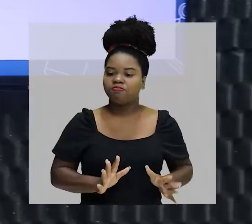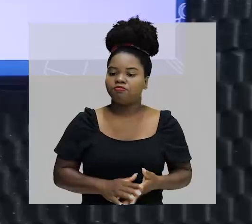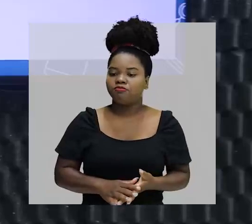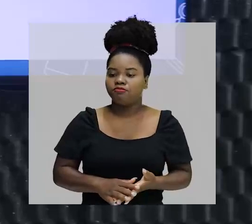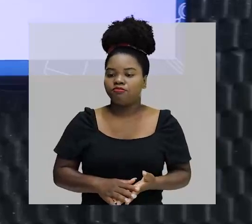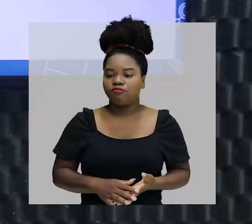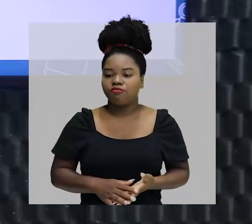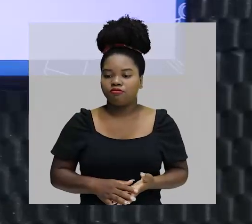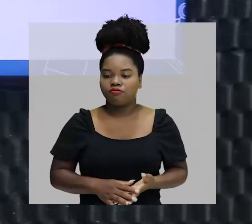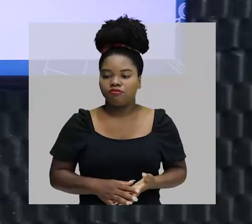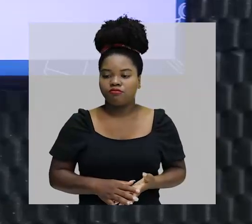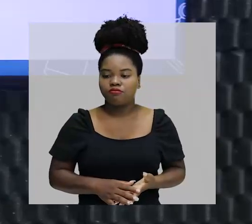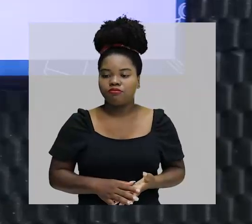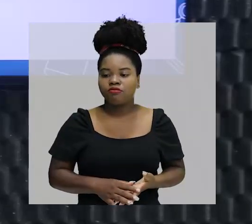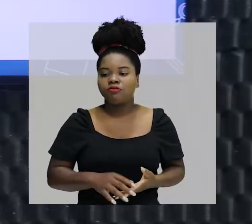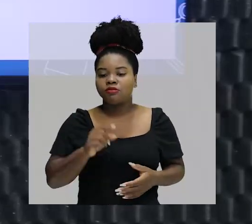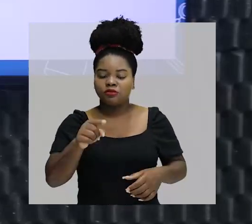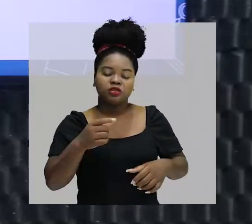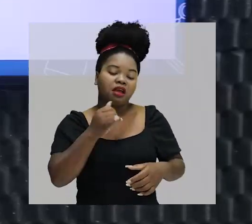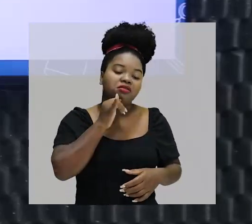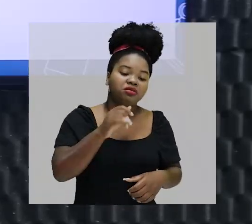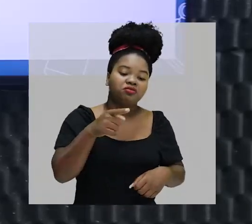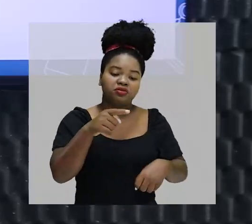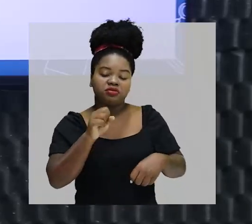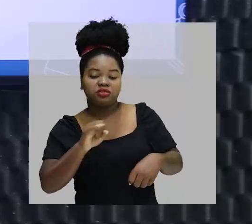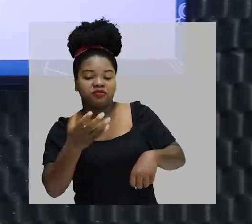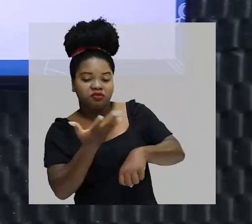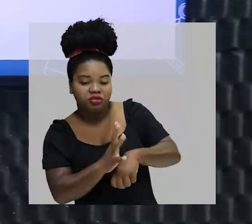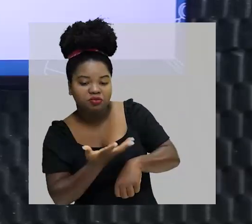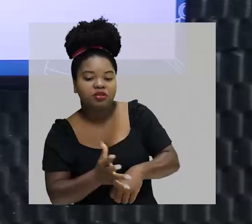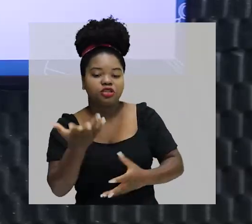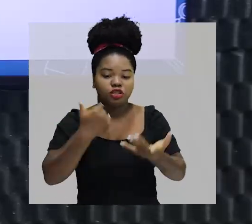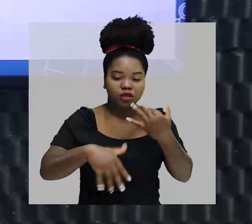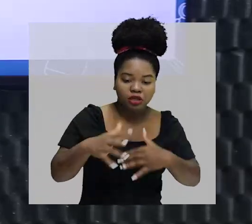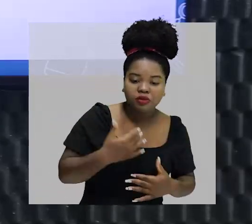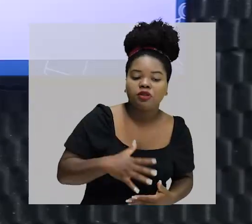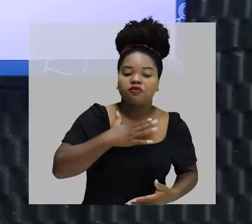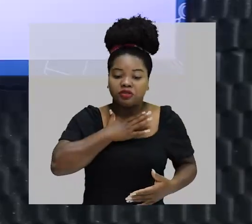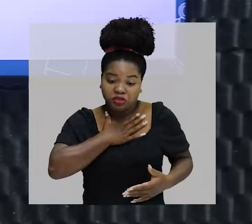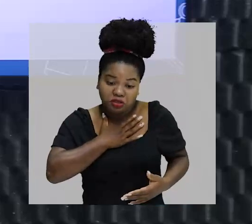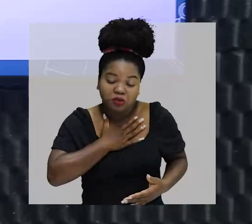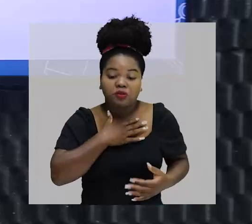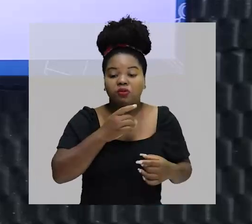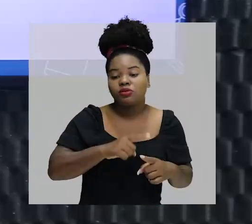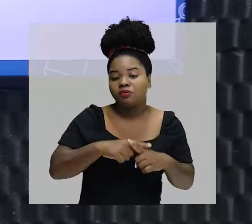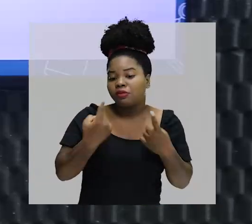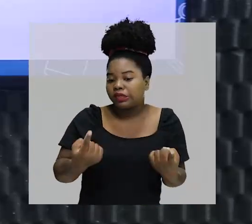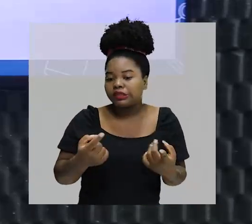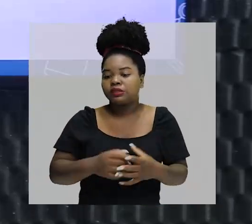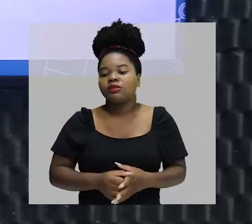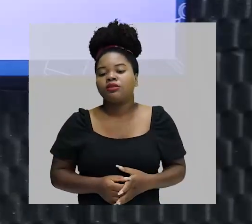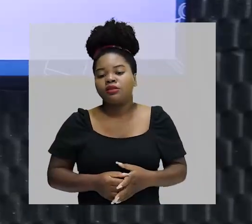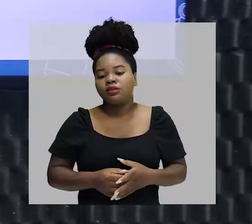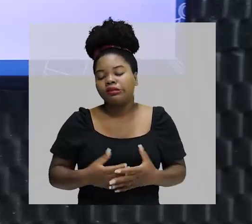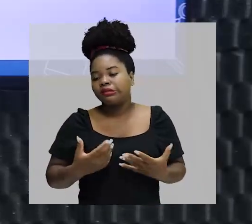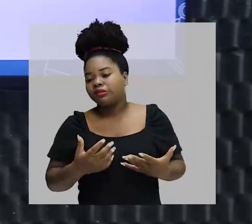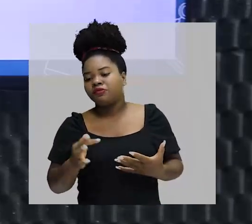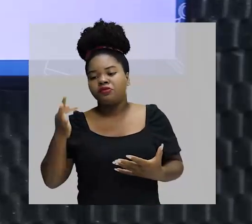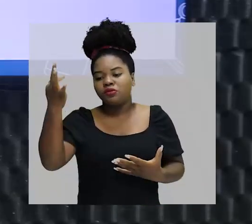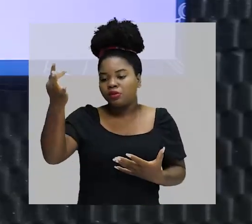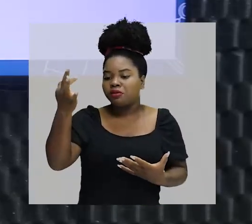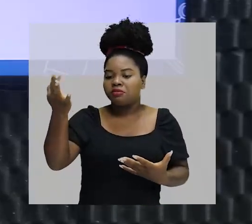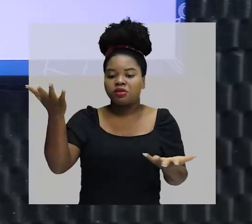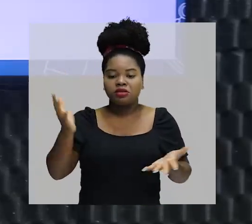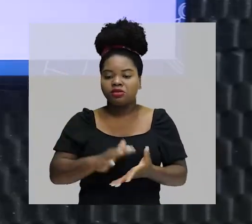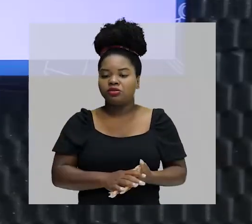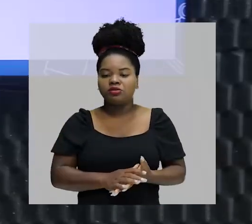De alguma coisa que você pratica, de alguma coisa que você se alimenta, de algo que você tem hoje em dia uma simpatia e futuramente você